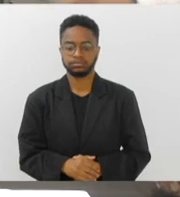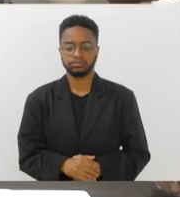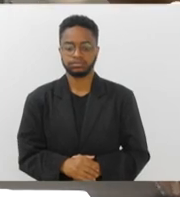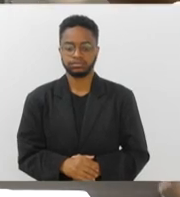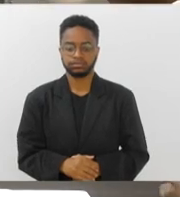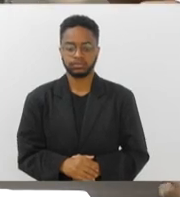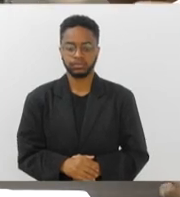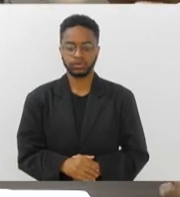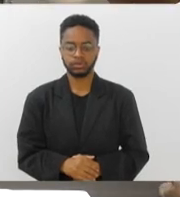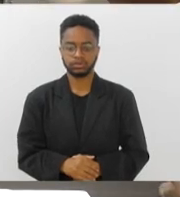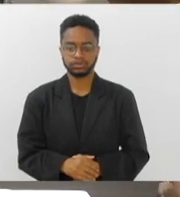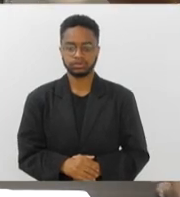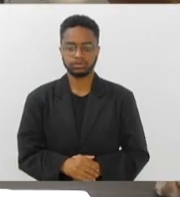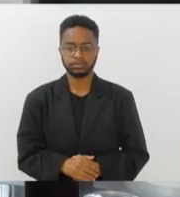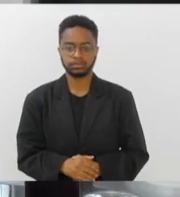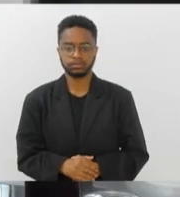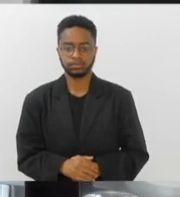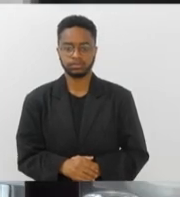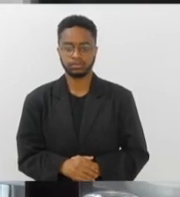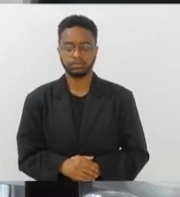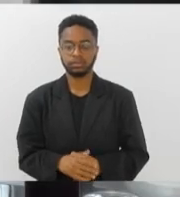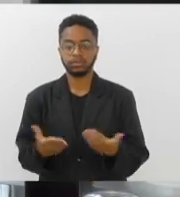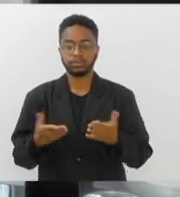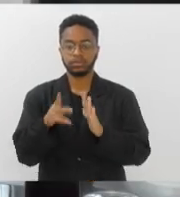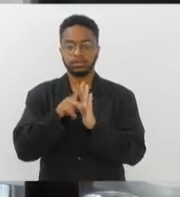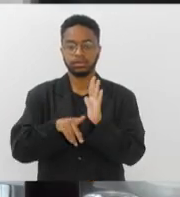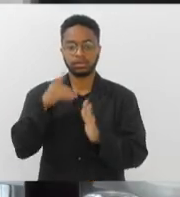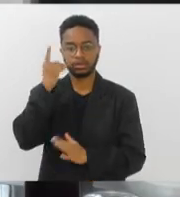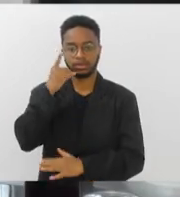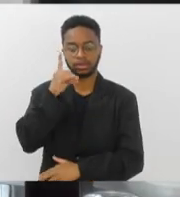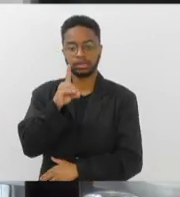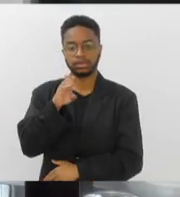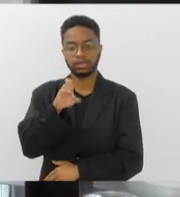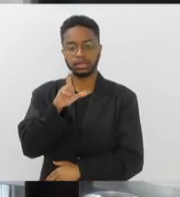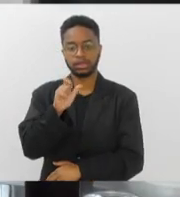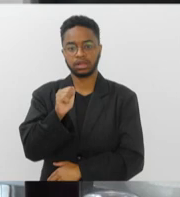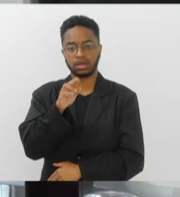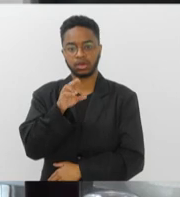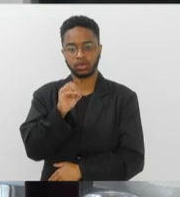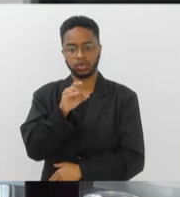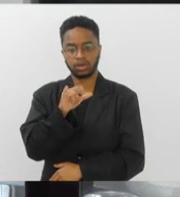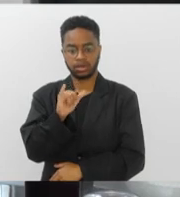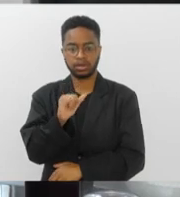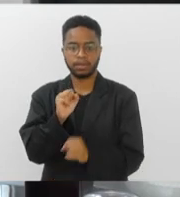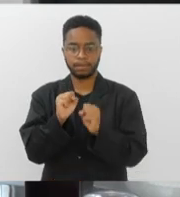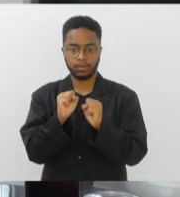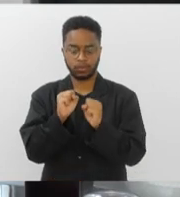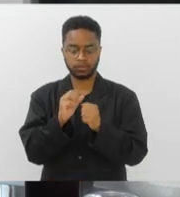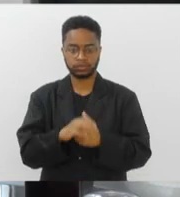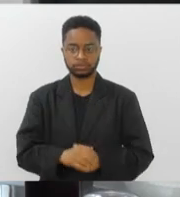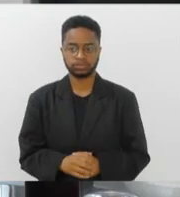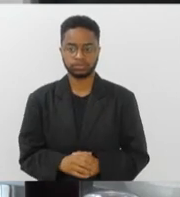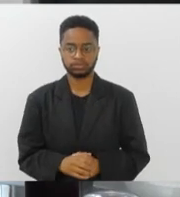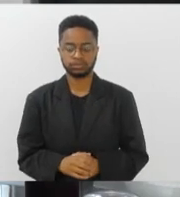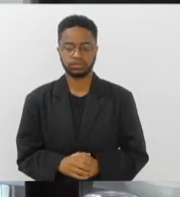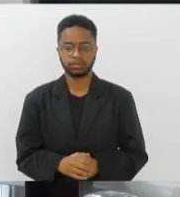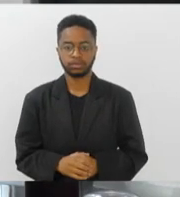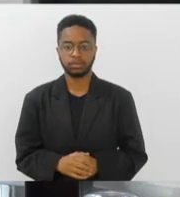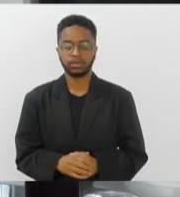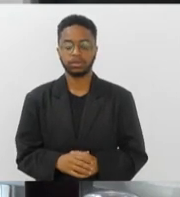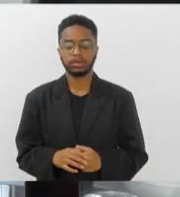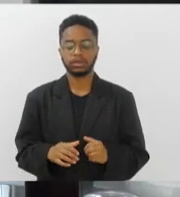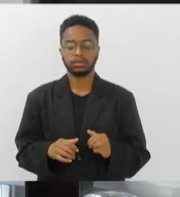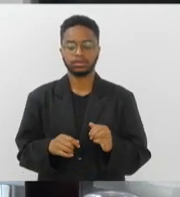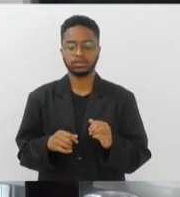Passo a relatoria dos projetos do deputado Guilherme Dell'Aroli, que não pediu que não... Pode ler. Então, passo ao 13 da pauta, projeto de